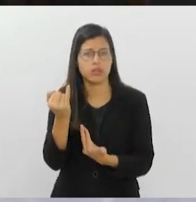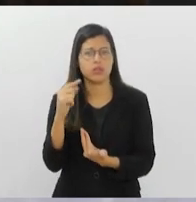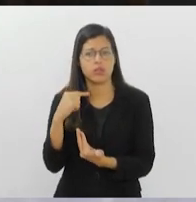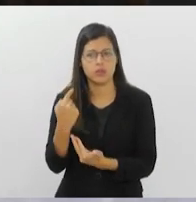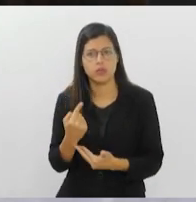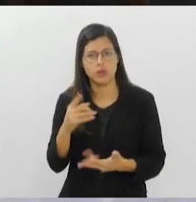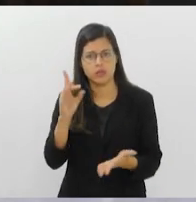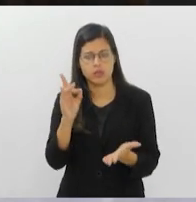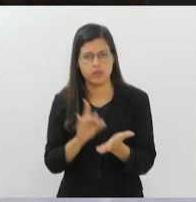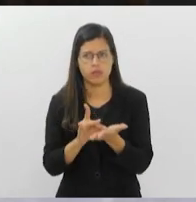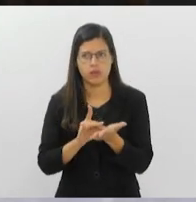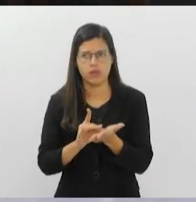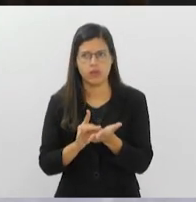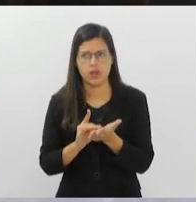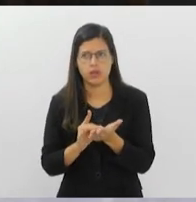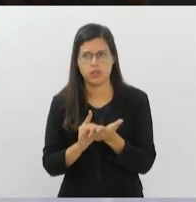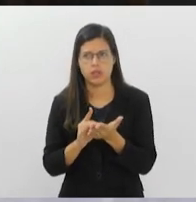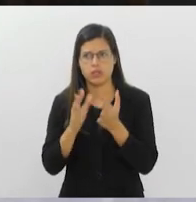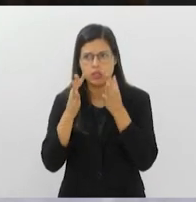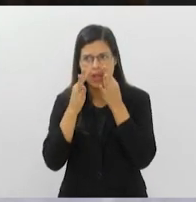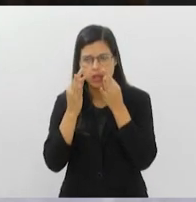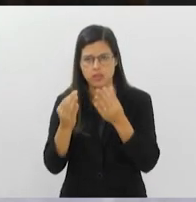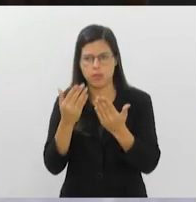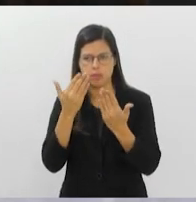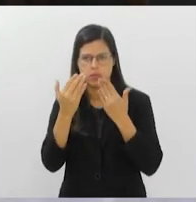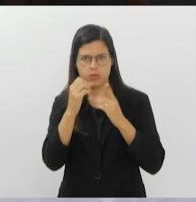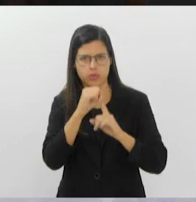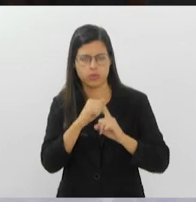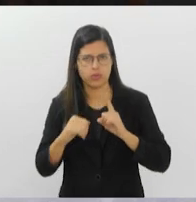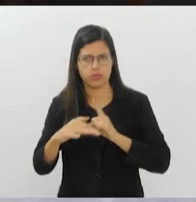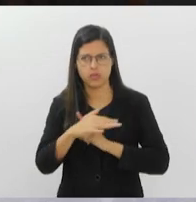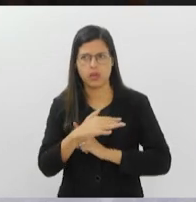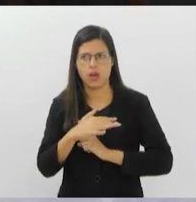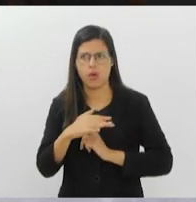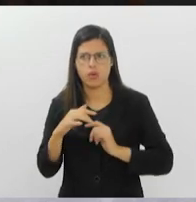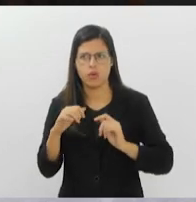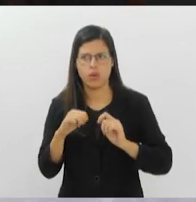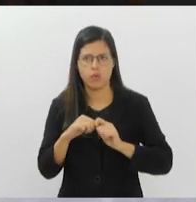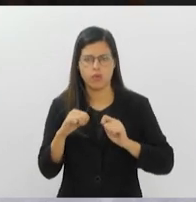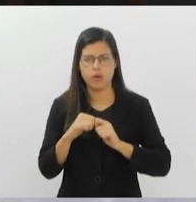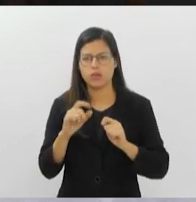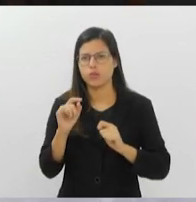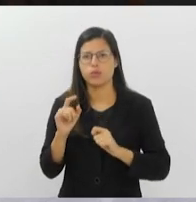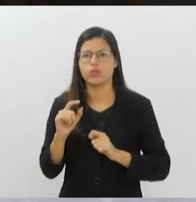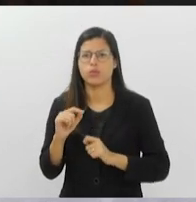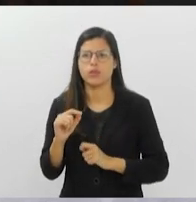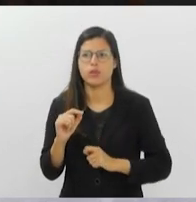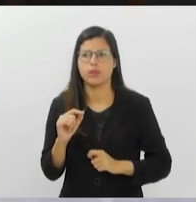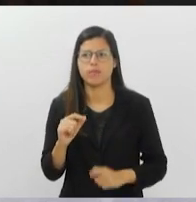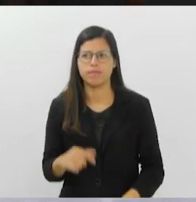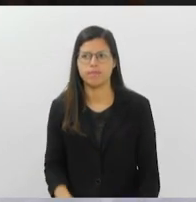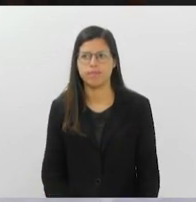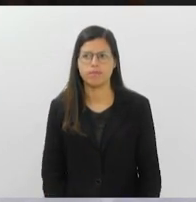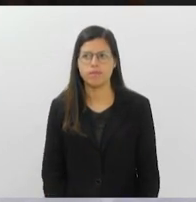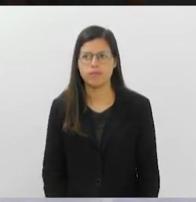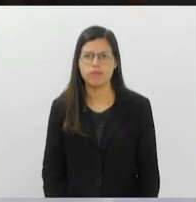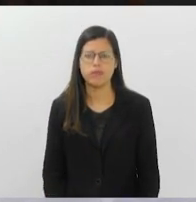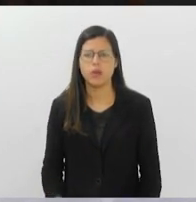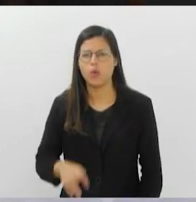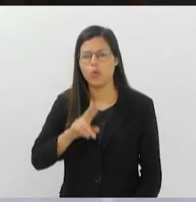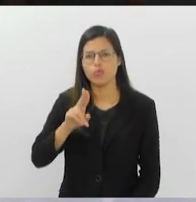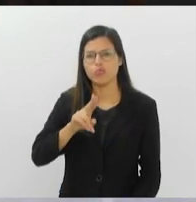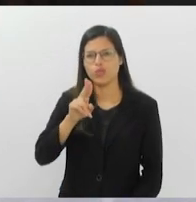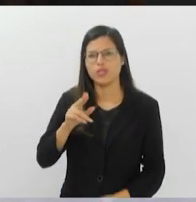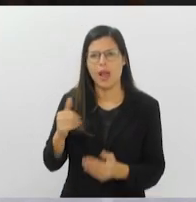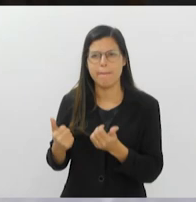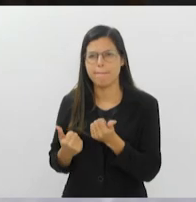de fato, na atenção psicossocial, não reproduza a lógica manicomial que a sociedade